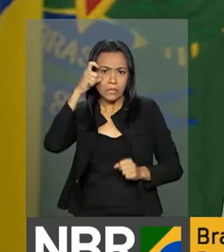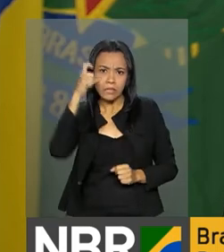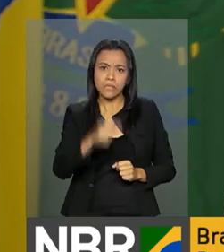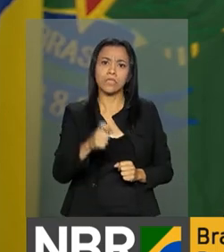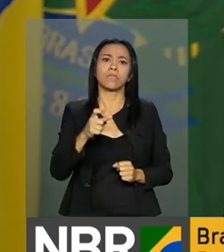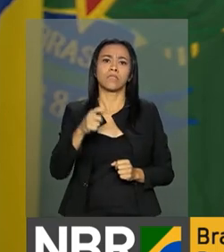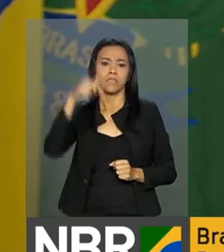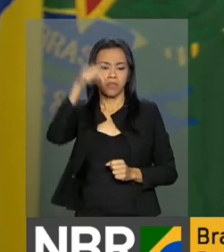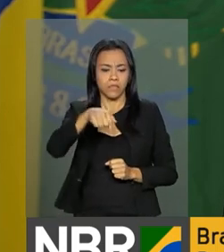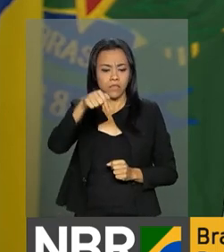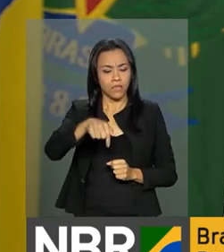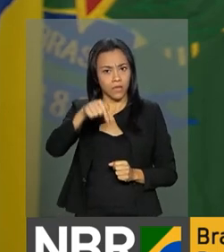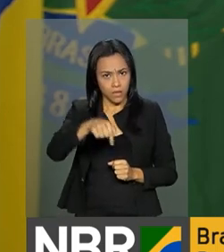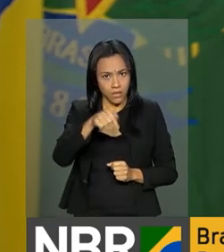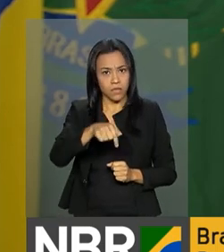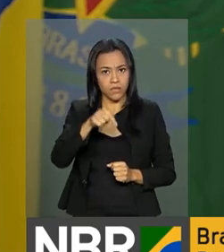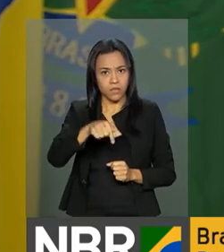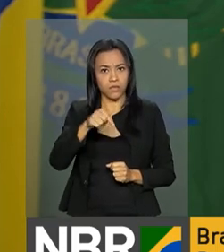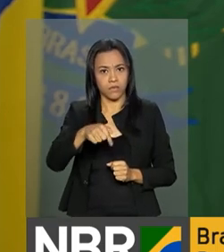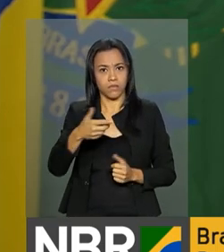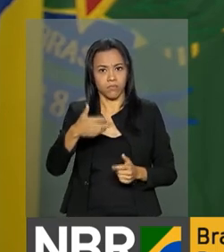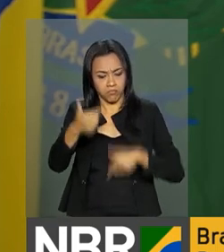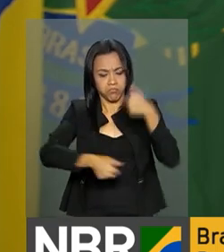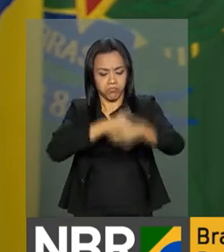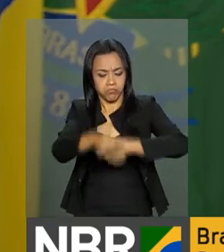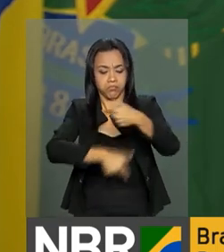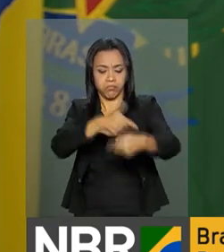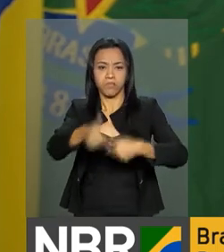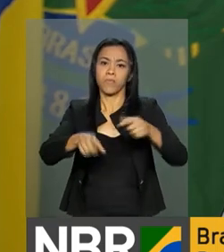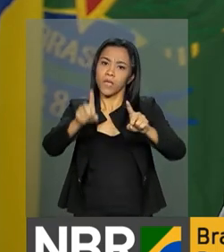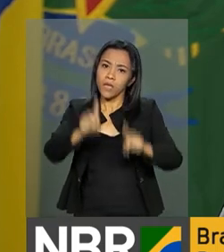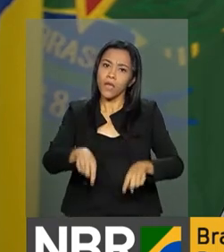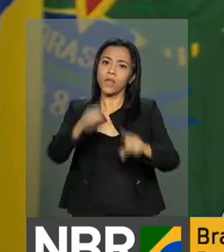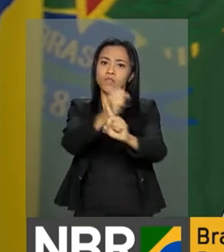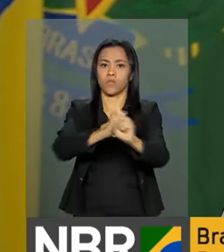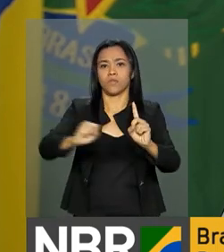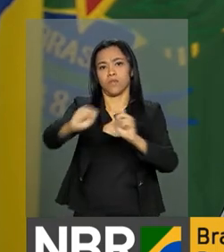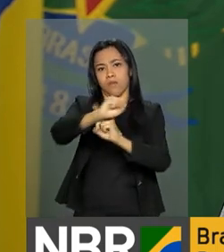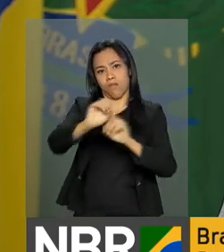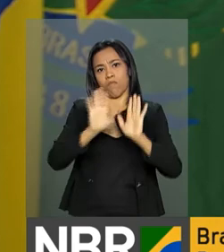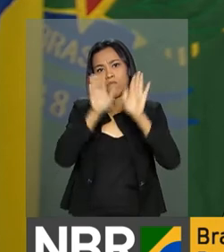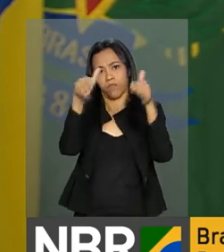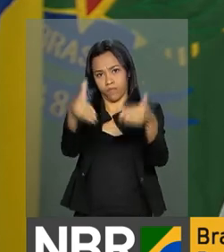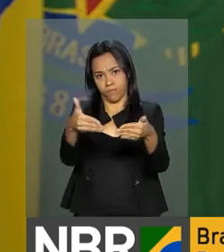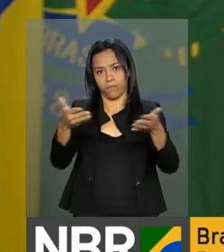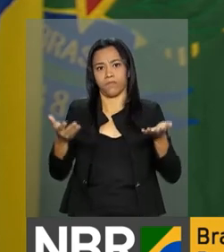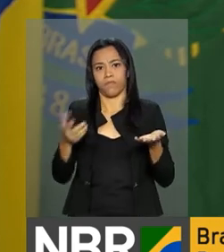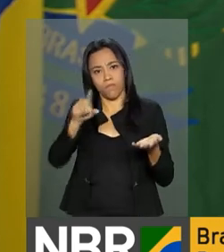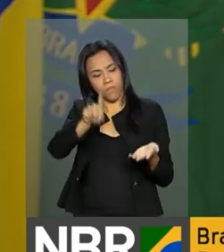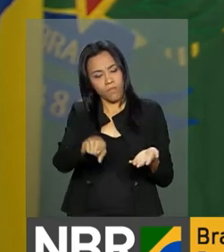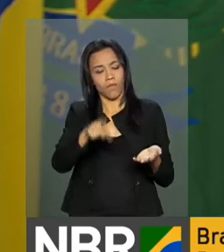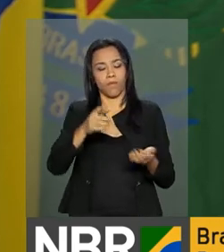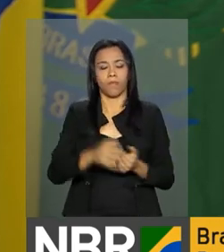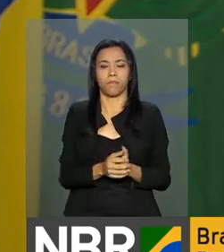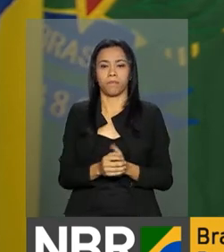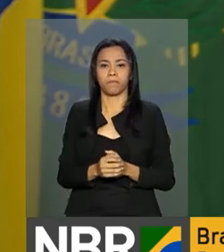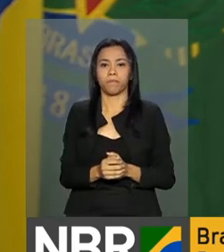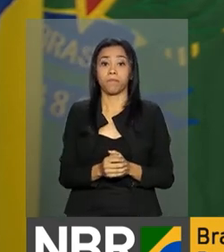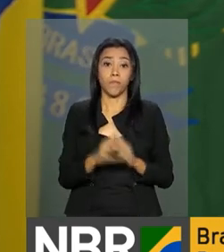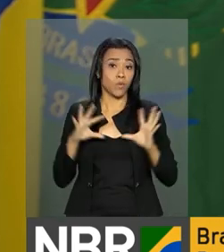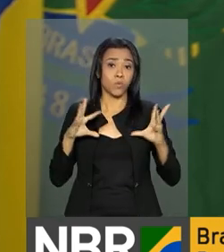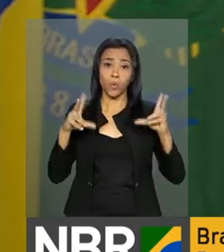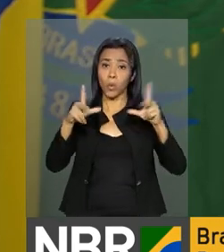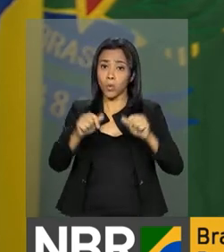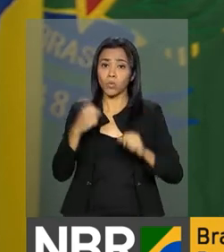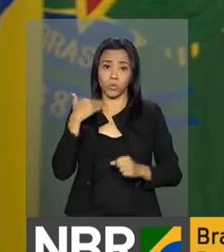nesta actividade que é é de natureza social matou lana tube natureza social todos